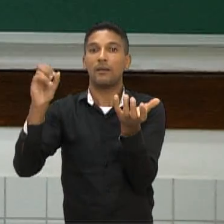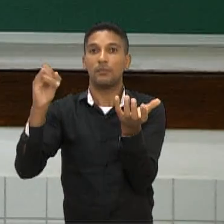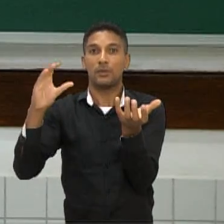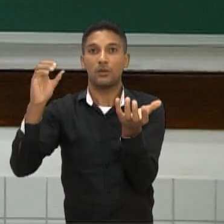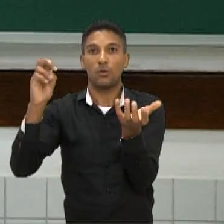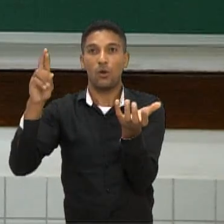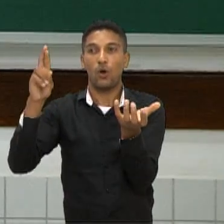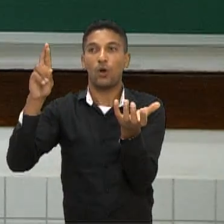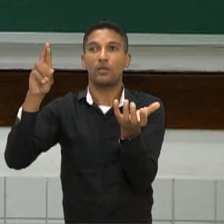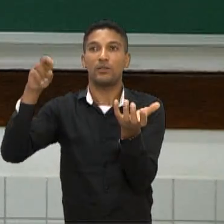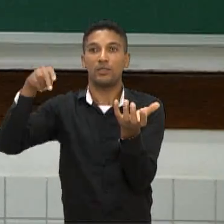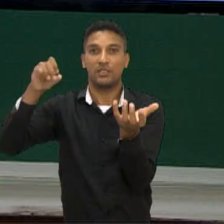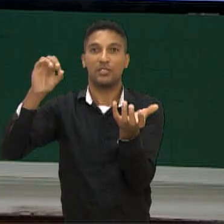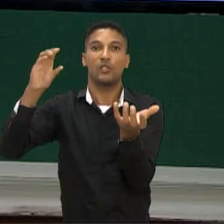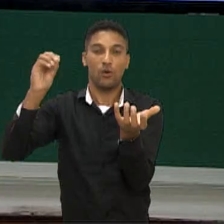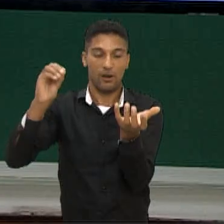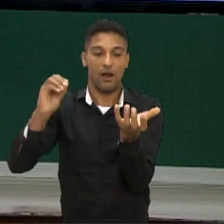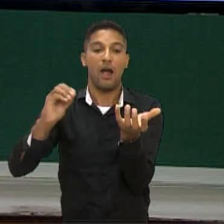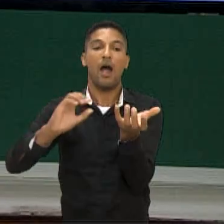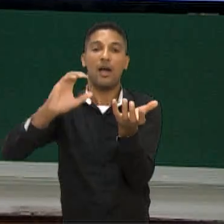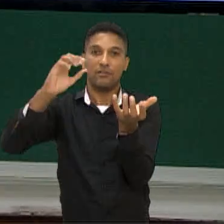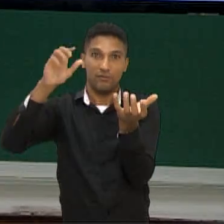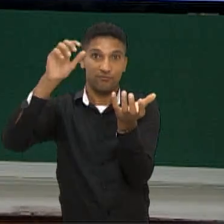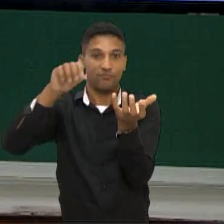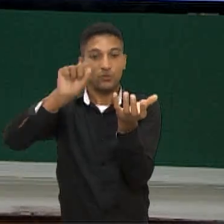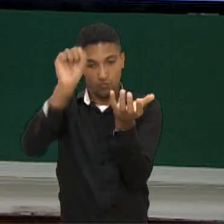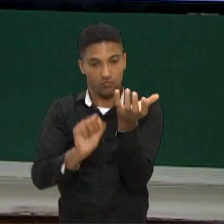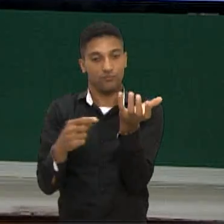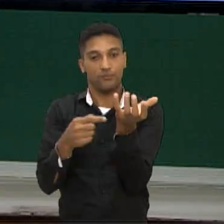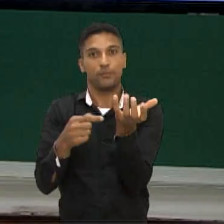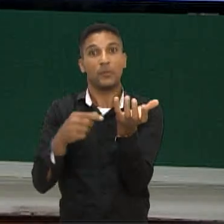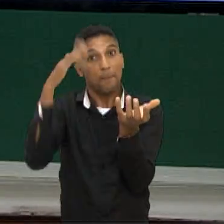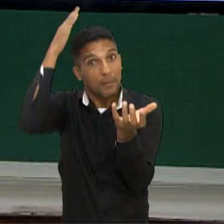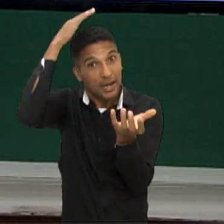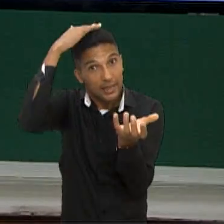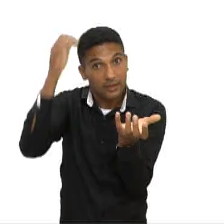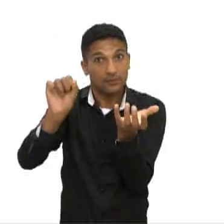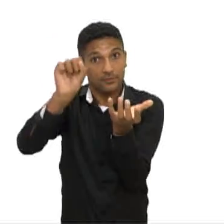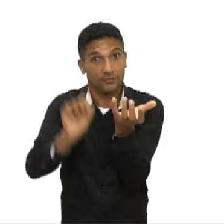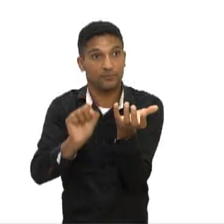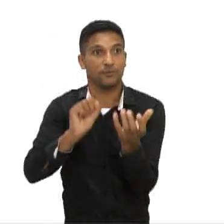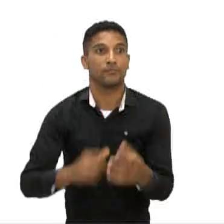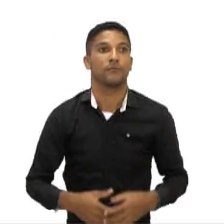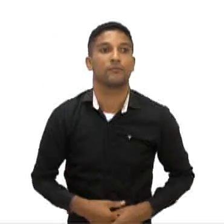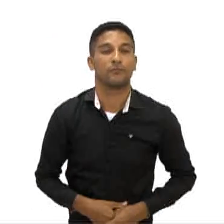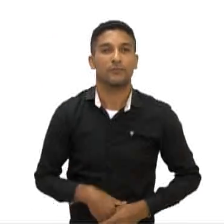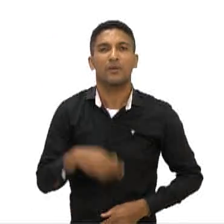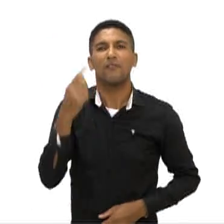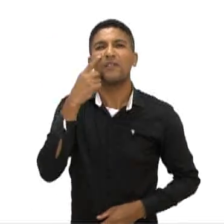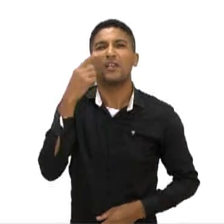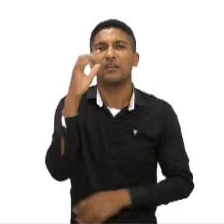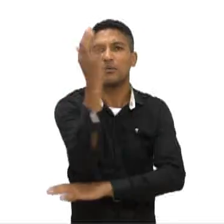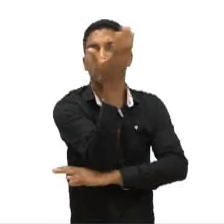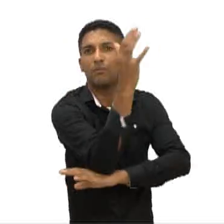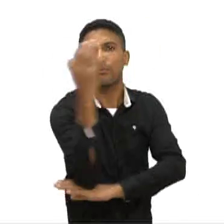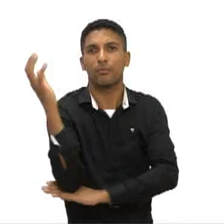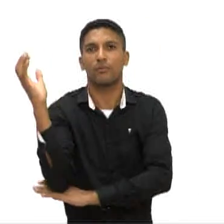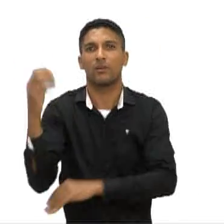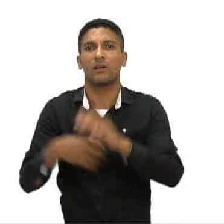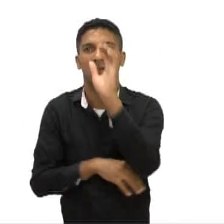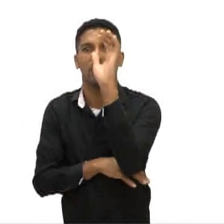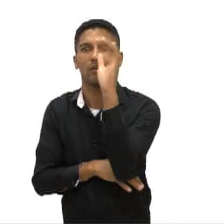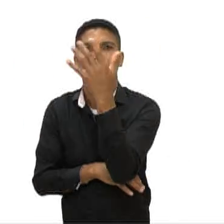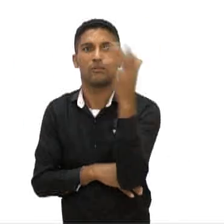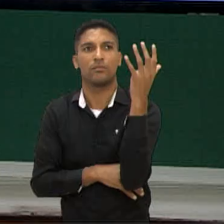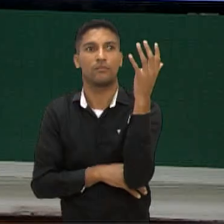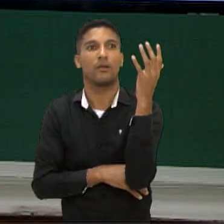Olhem esse tipo de vegetação. Ela é alta, a característica dela aqui, ó, coloração bem